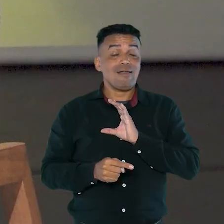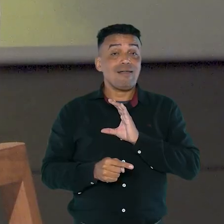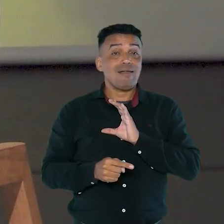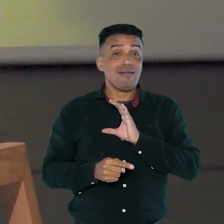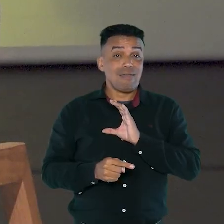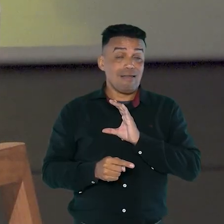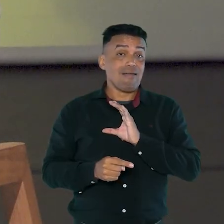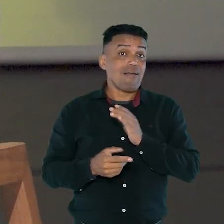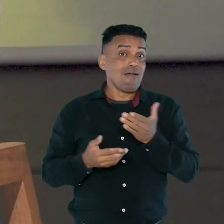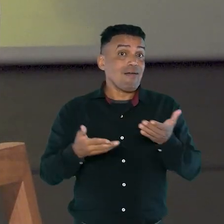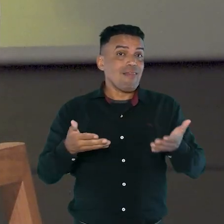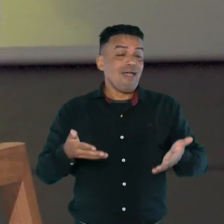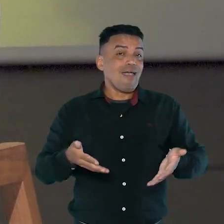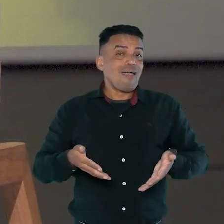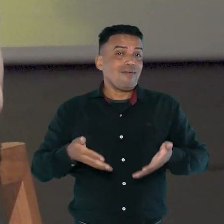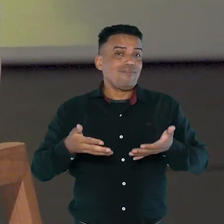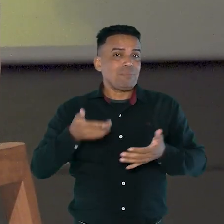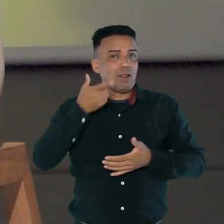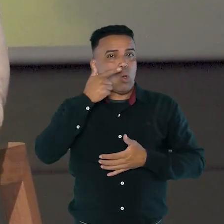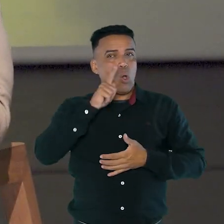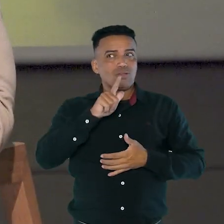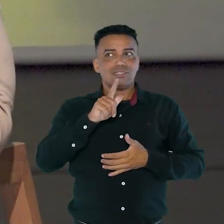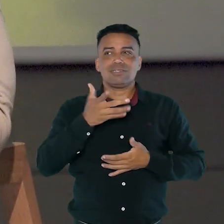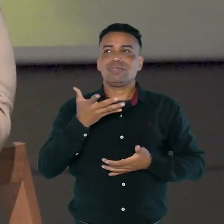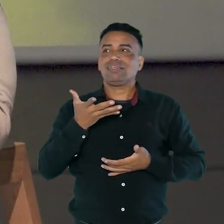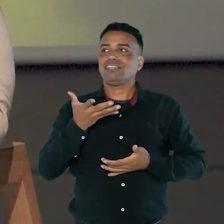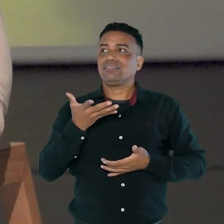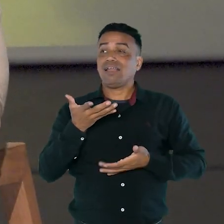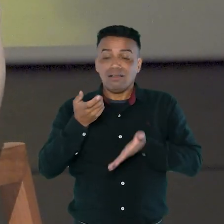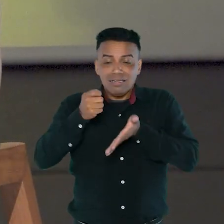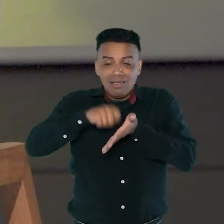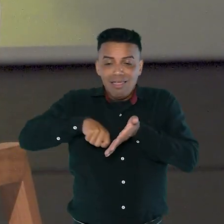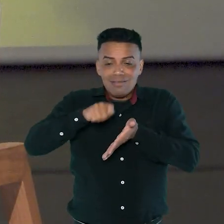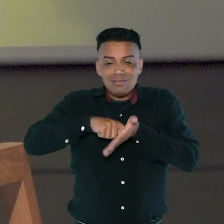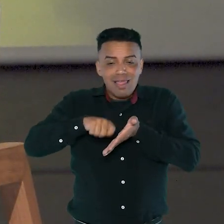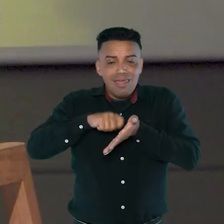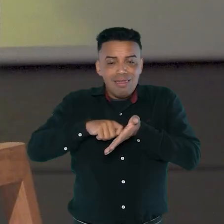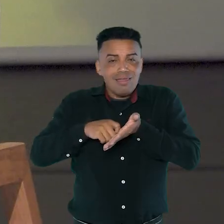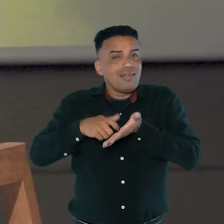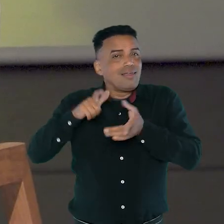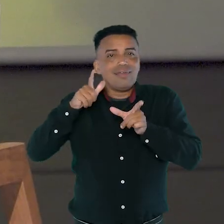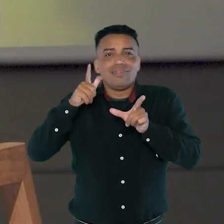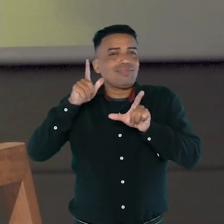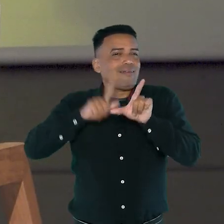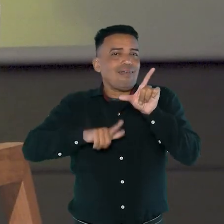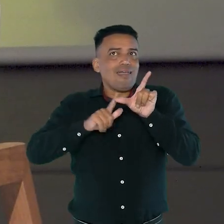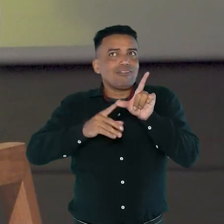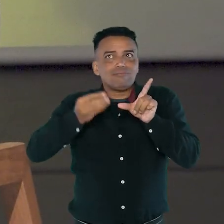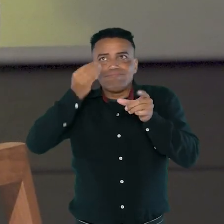mais leve para conseguir chegar nessa densidade da escrita, né?